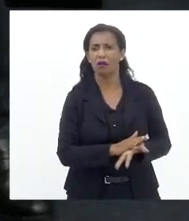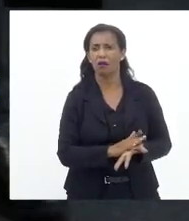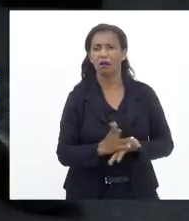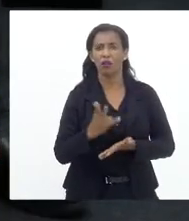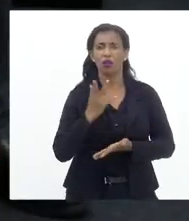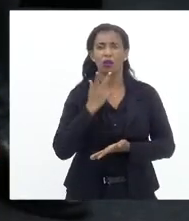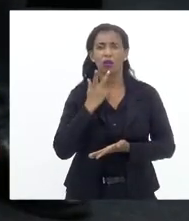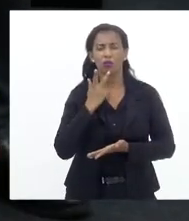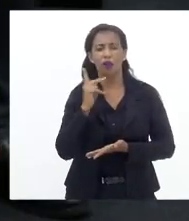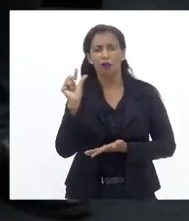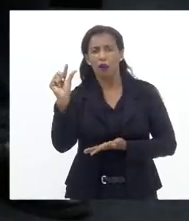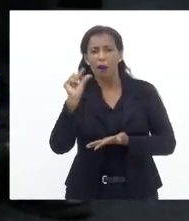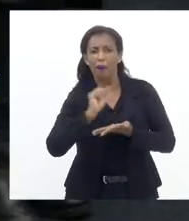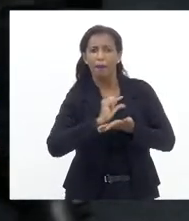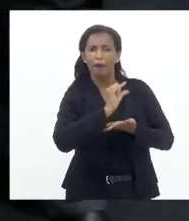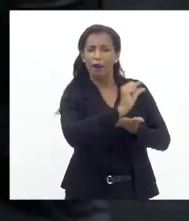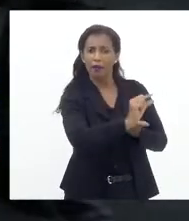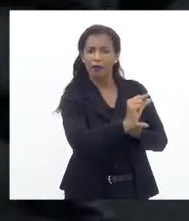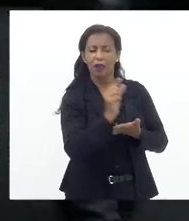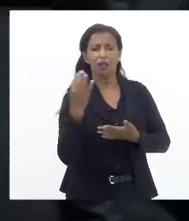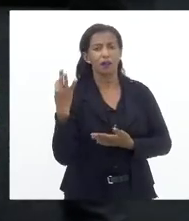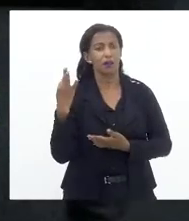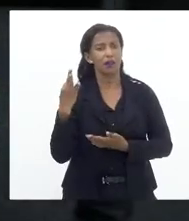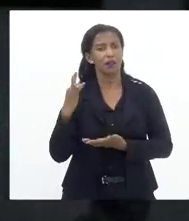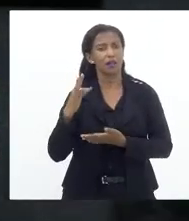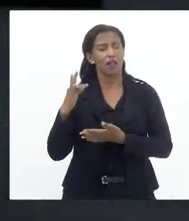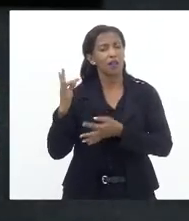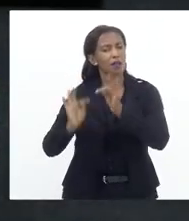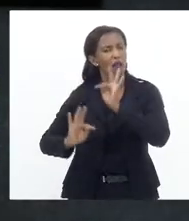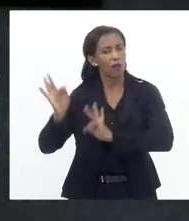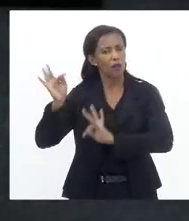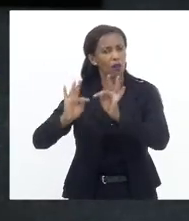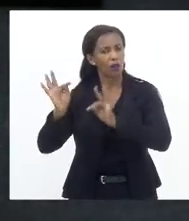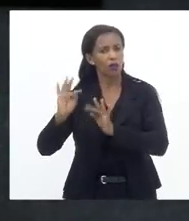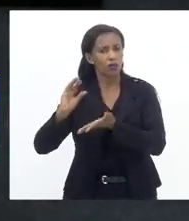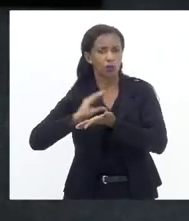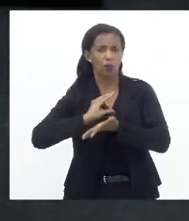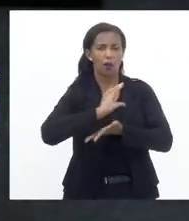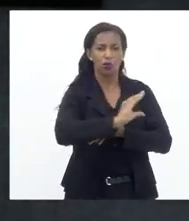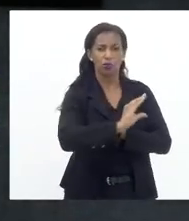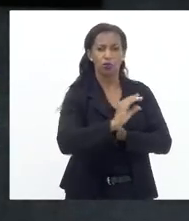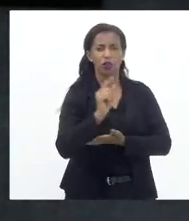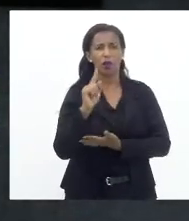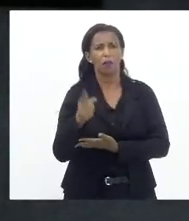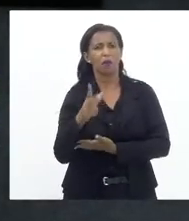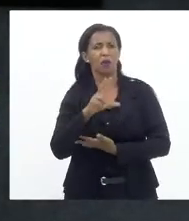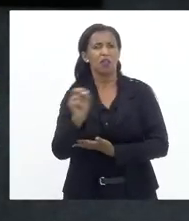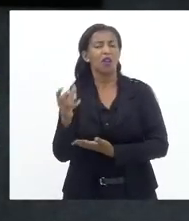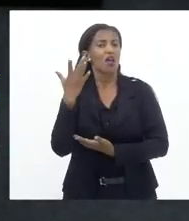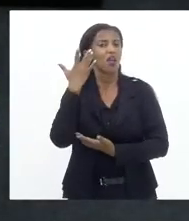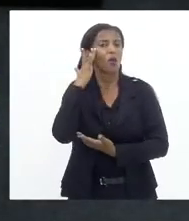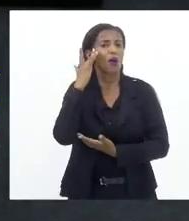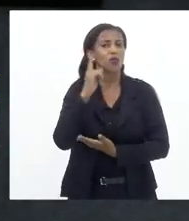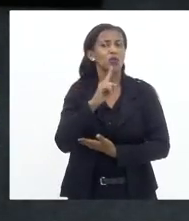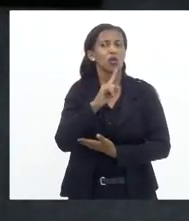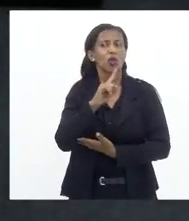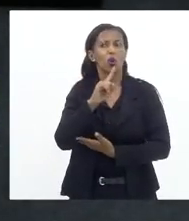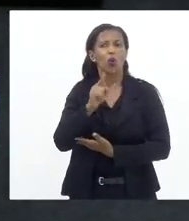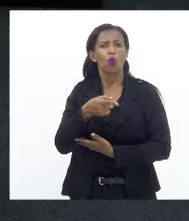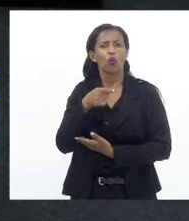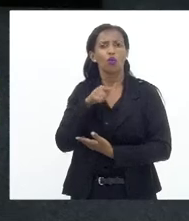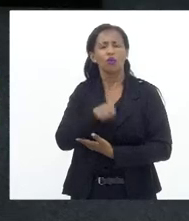que é uma parcela Sandra auxílio tecnológico que tem uma parcela de r$ 1500 Eu acho que o valor de r$